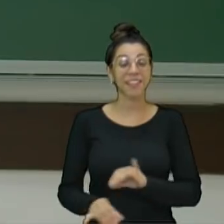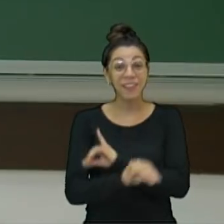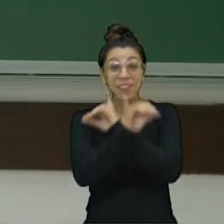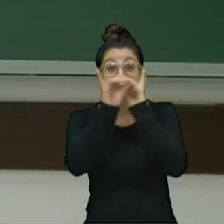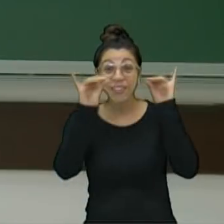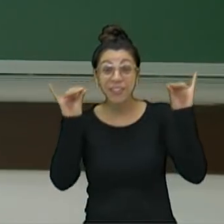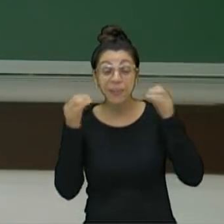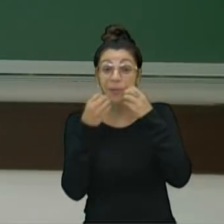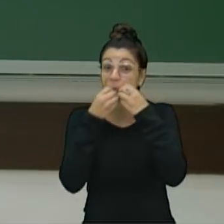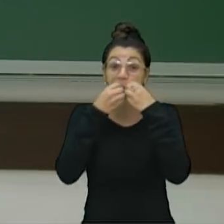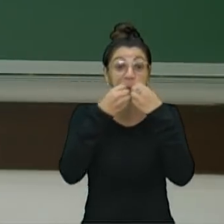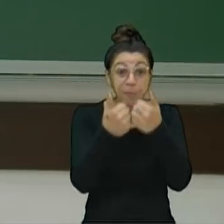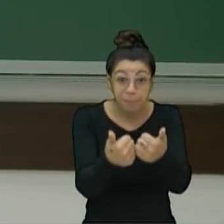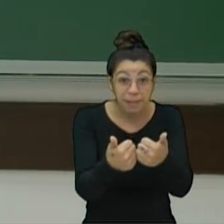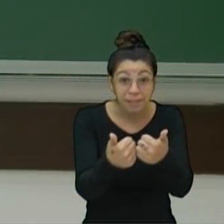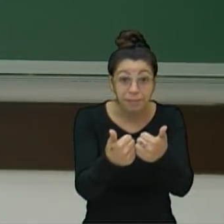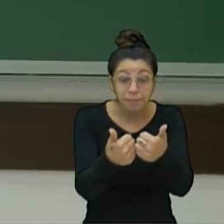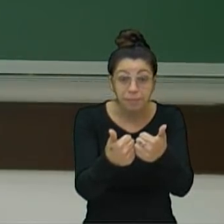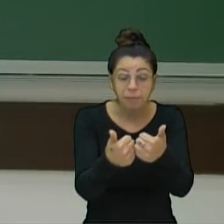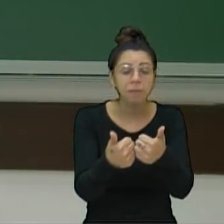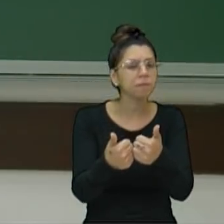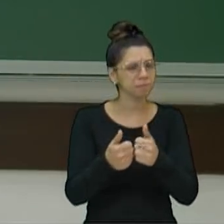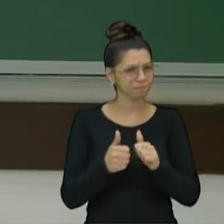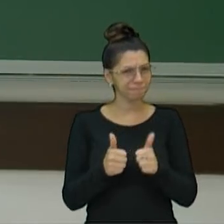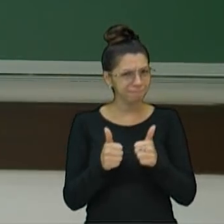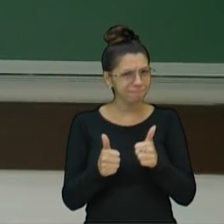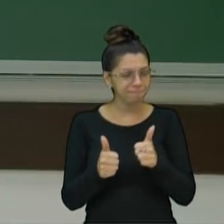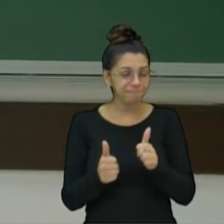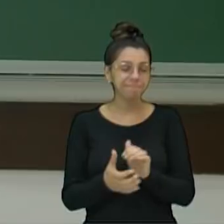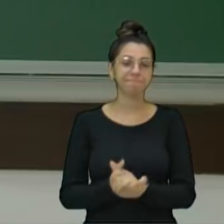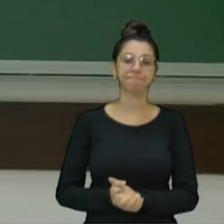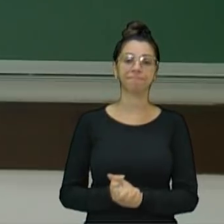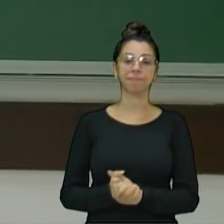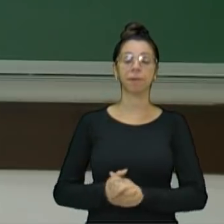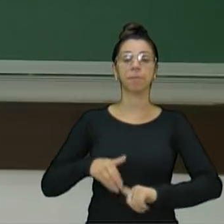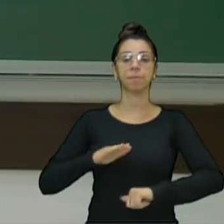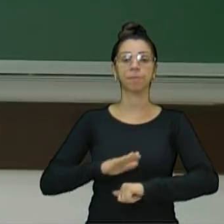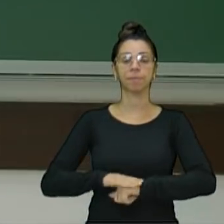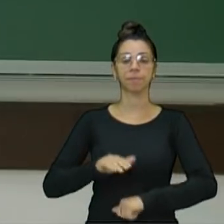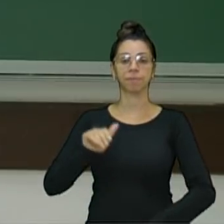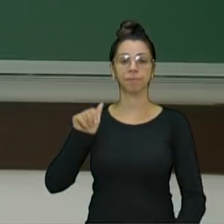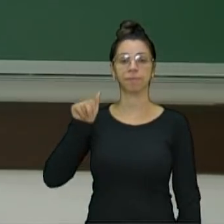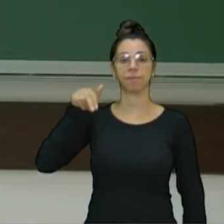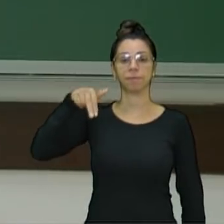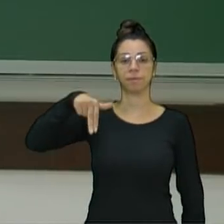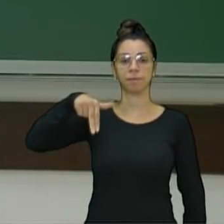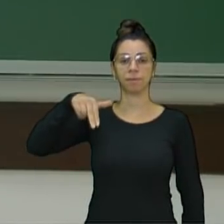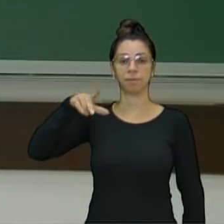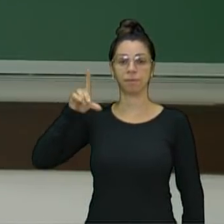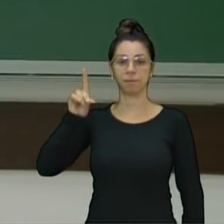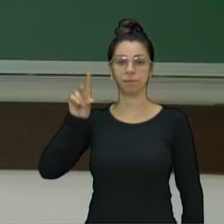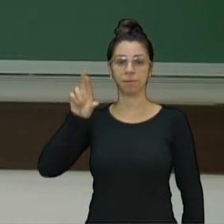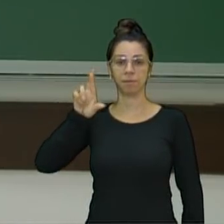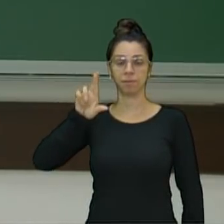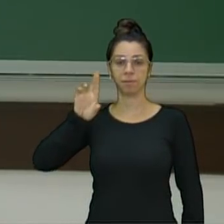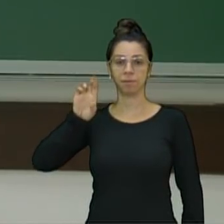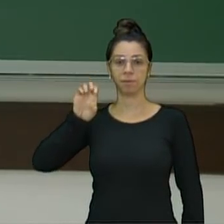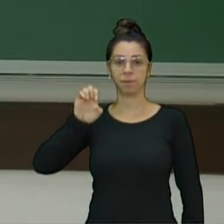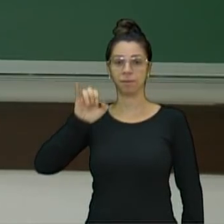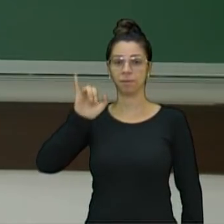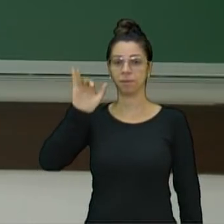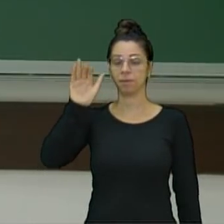Hi guys, how is it going? Como vocês estão? I'm a teacher Andrea and I'm here for one more English